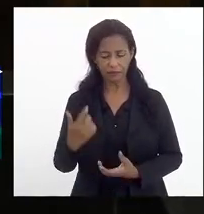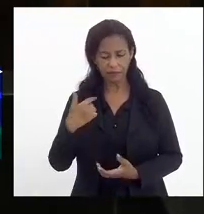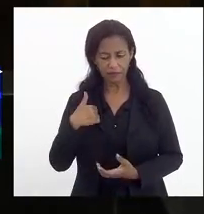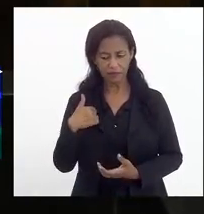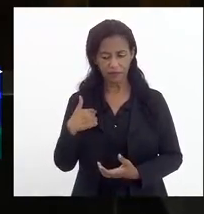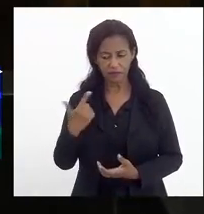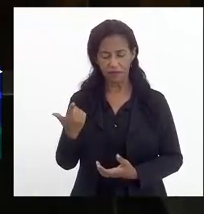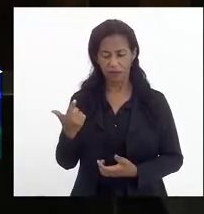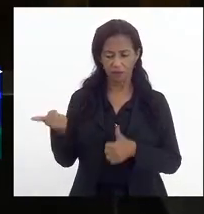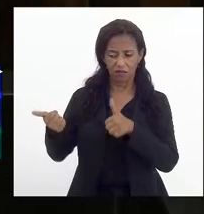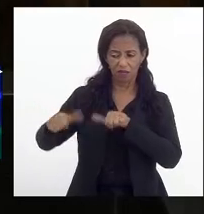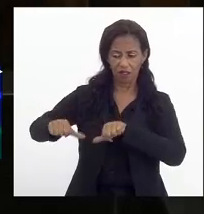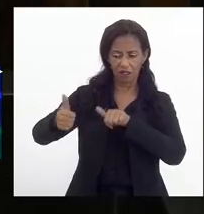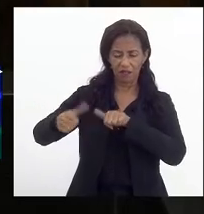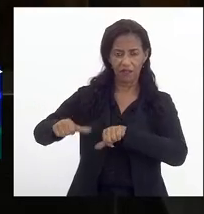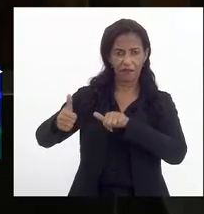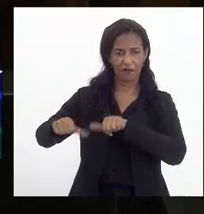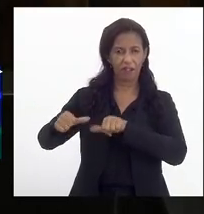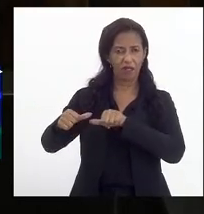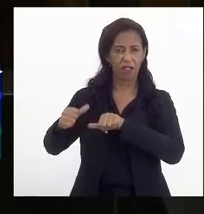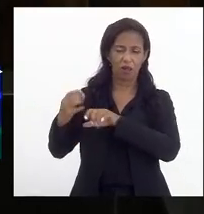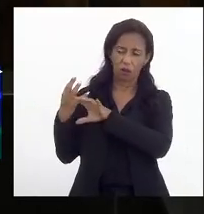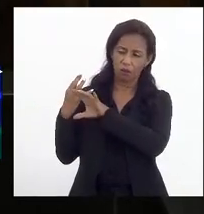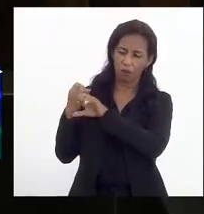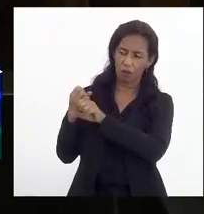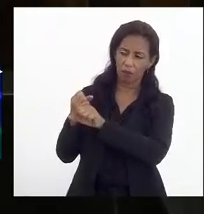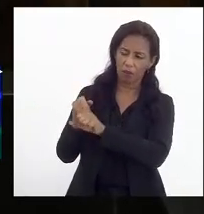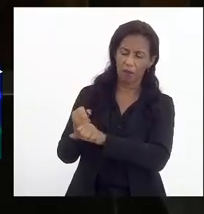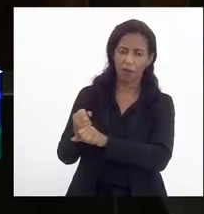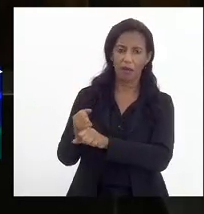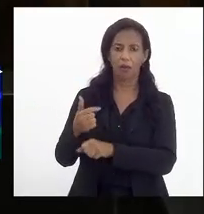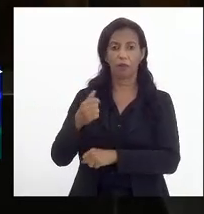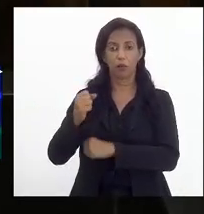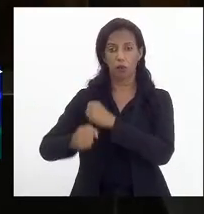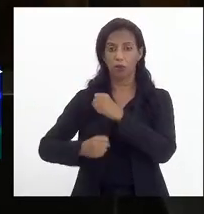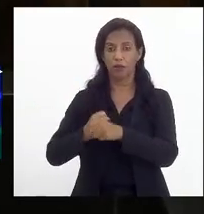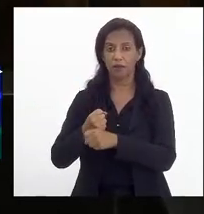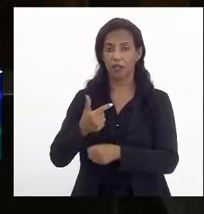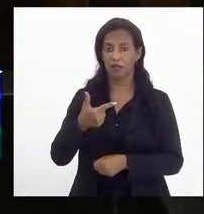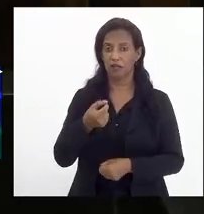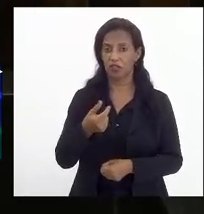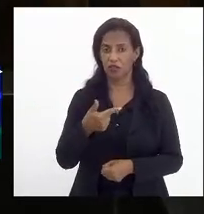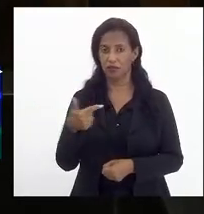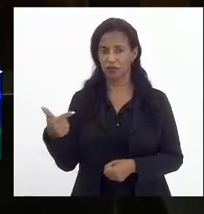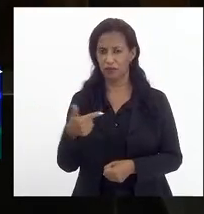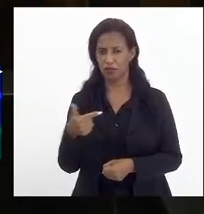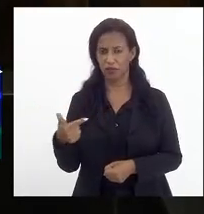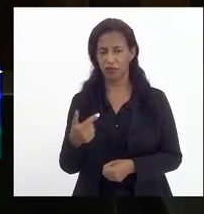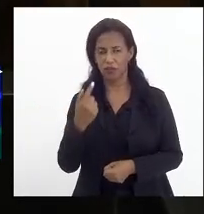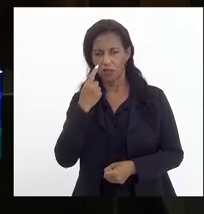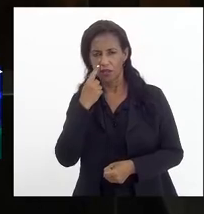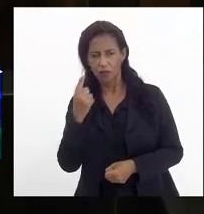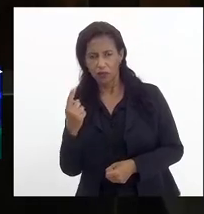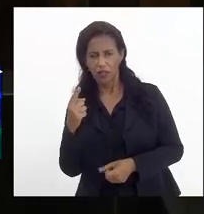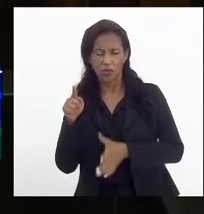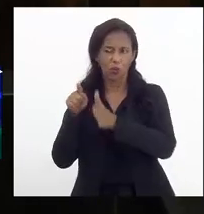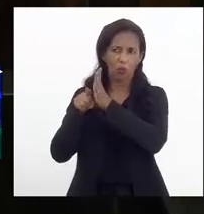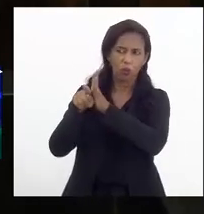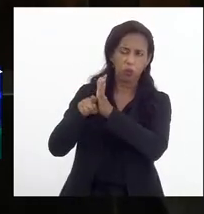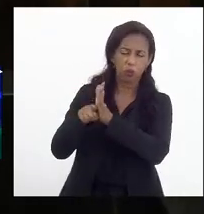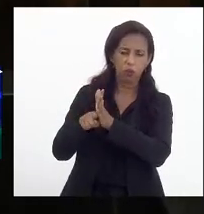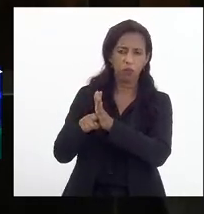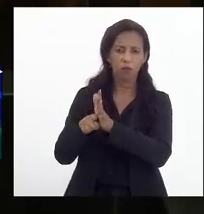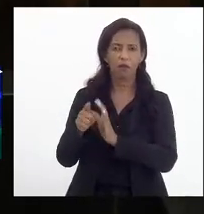analisando o orçamento público para dormir 22 seu presidente eu verifico um dos quadros